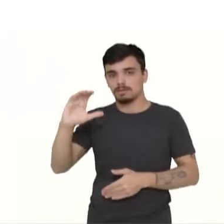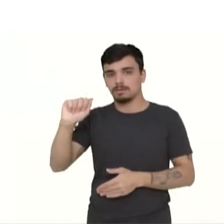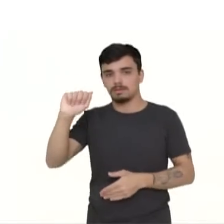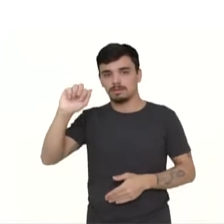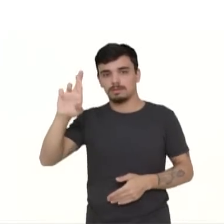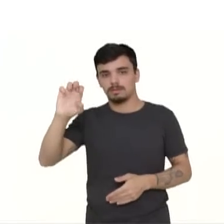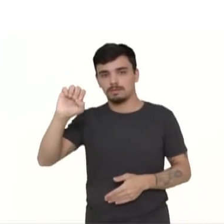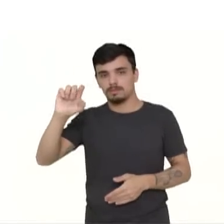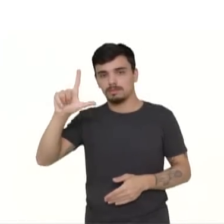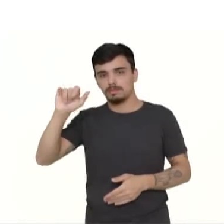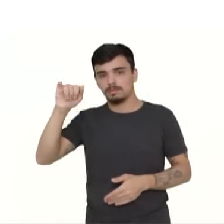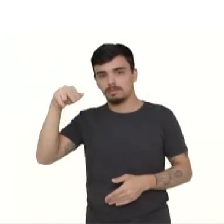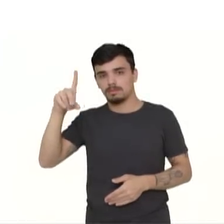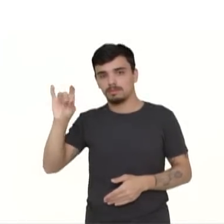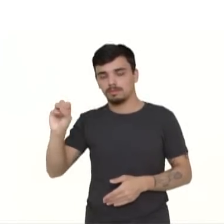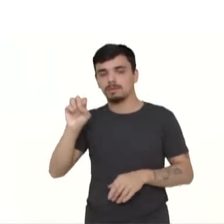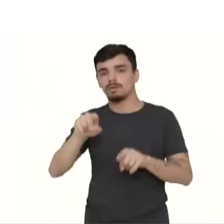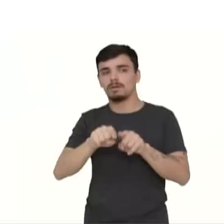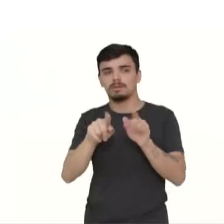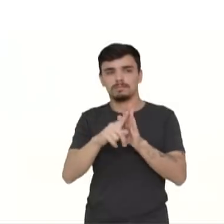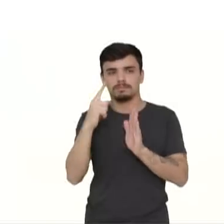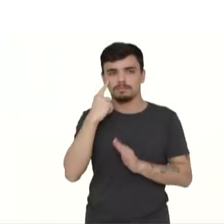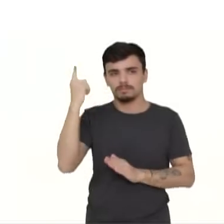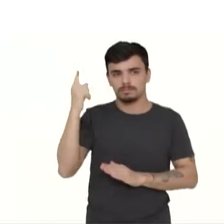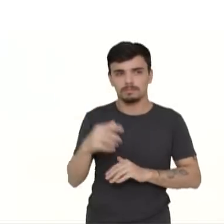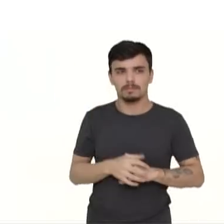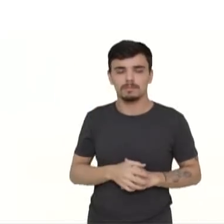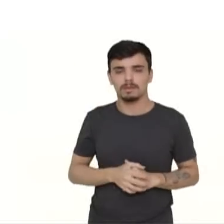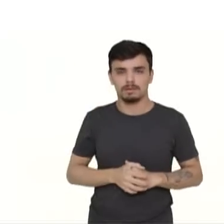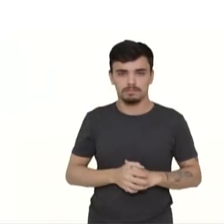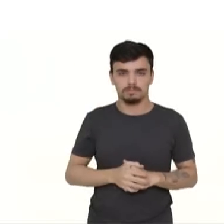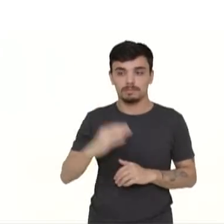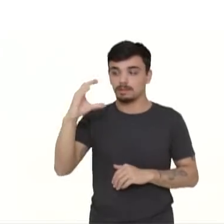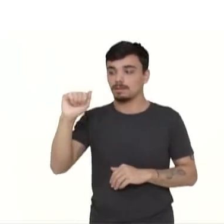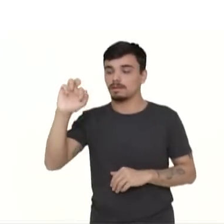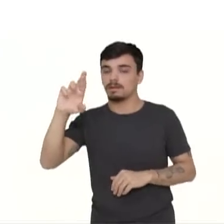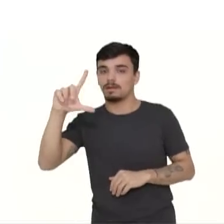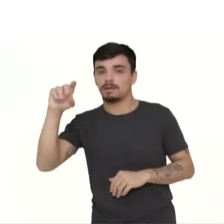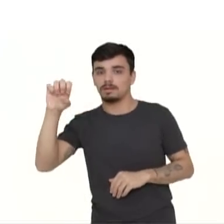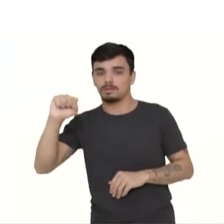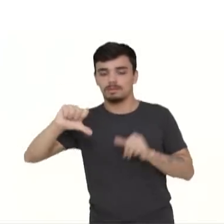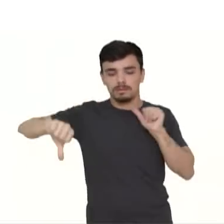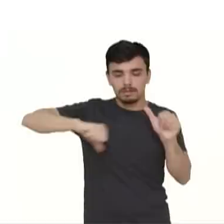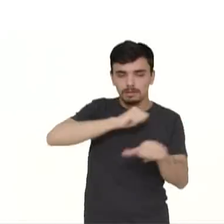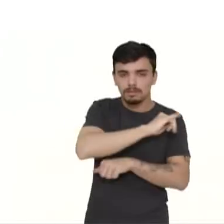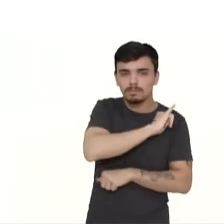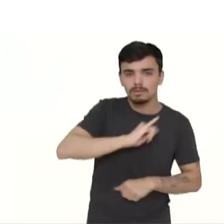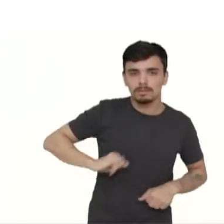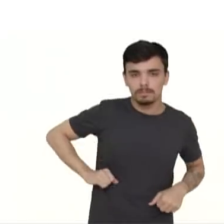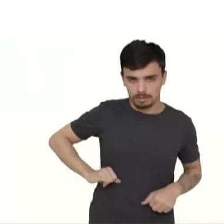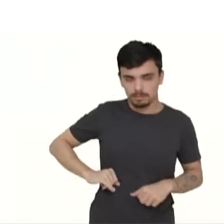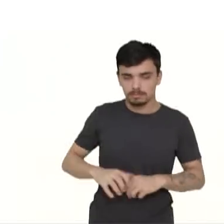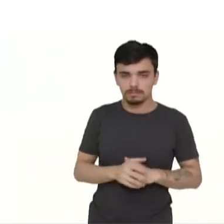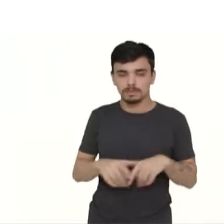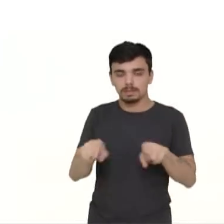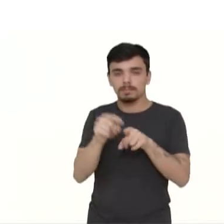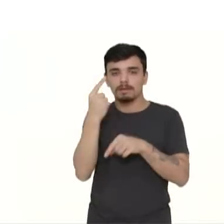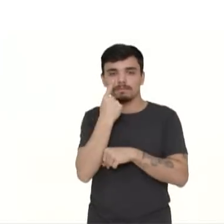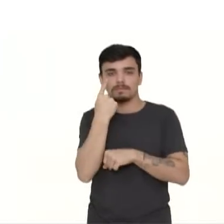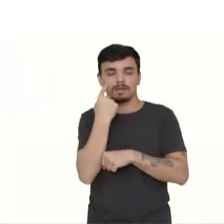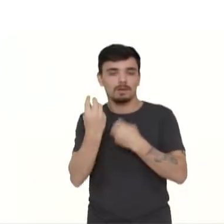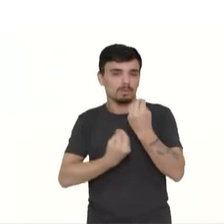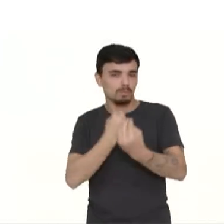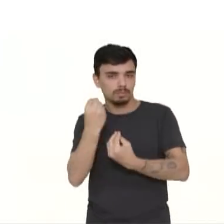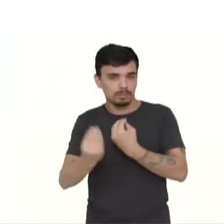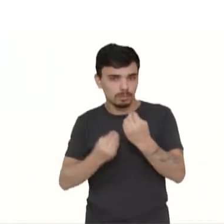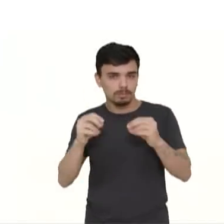800 a 887, onde Carlos Magno transforma, né, esse império. E nós vamos ver a